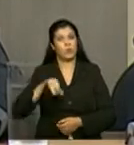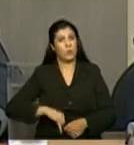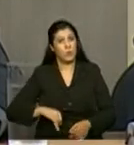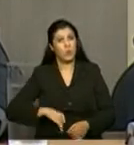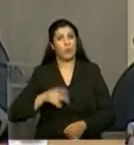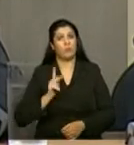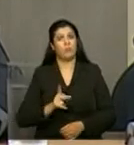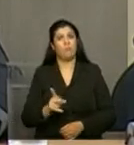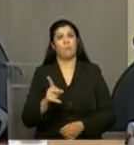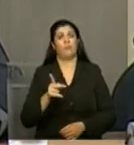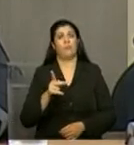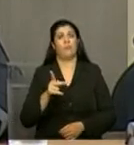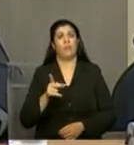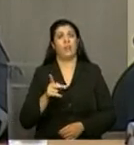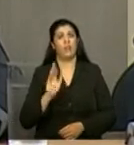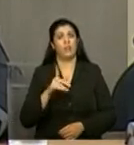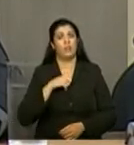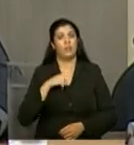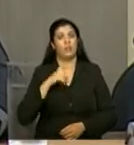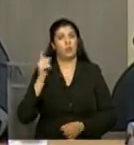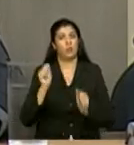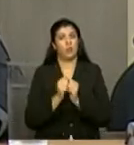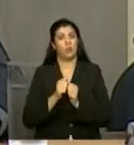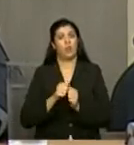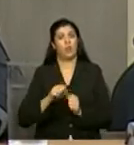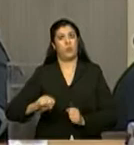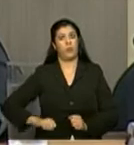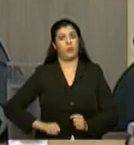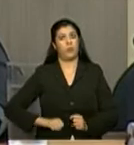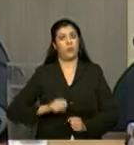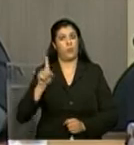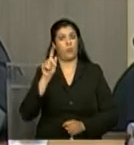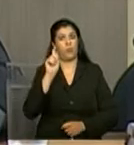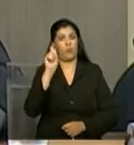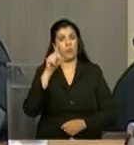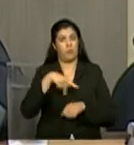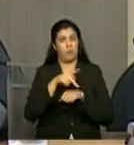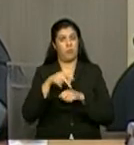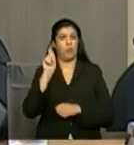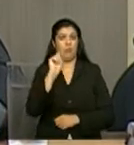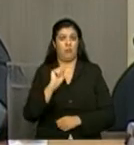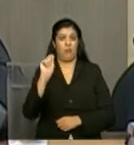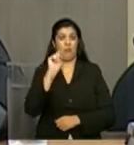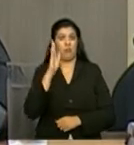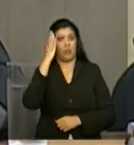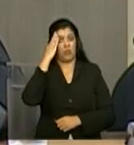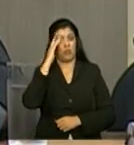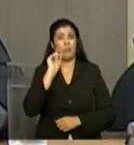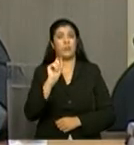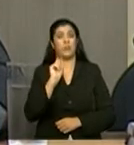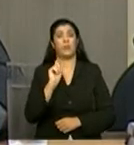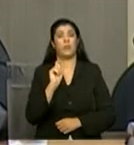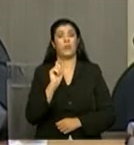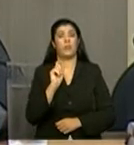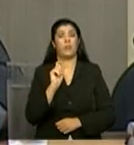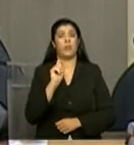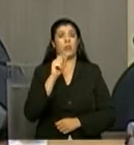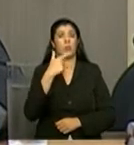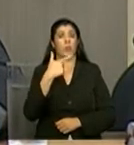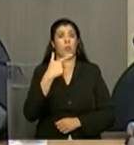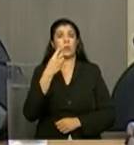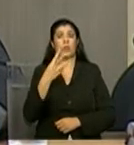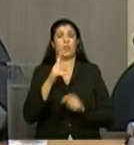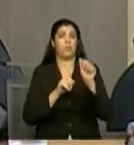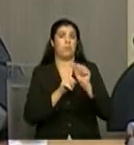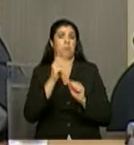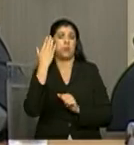continuar eu estive com o embaixador argentino passa pra saber a a alguns dois ou três meses